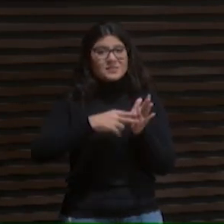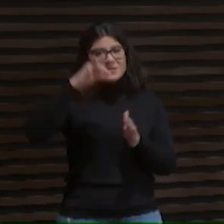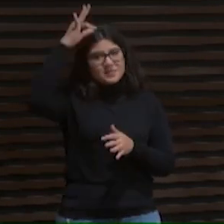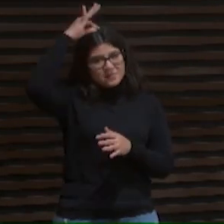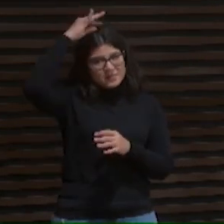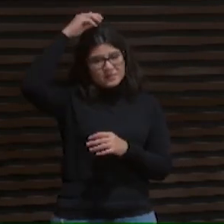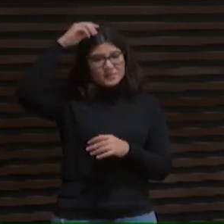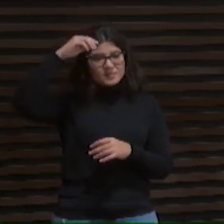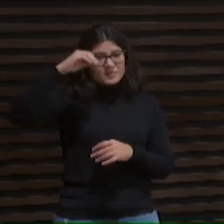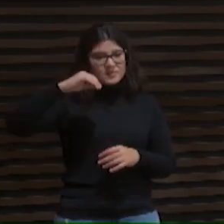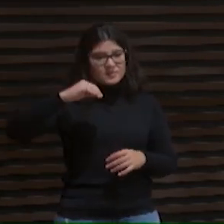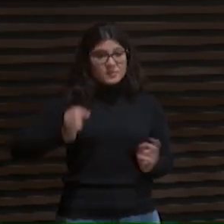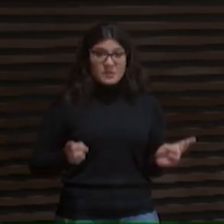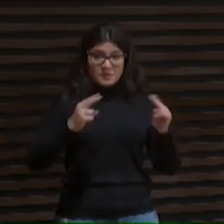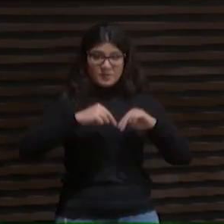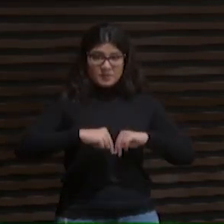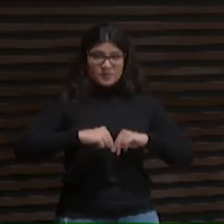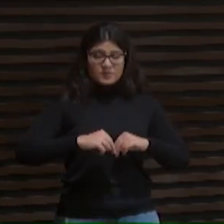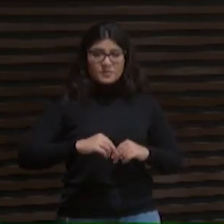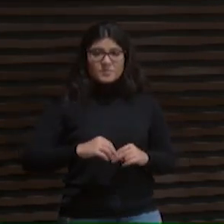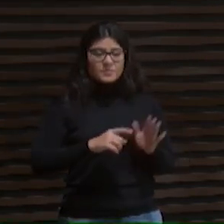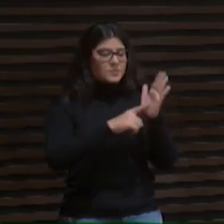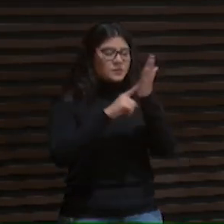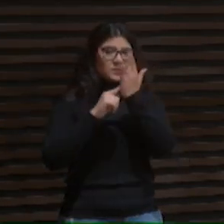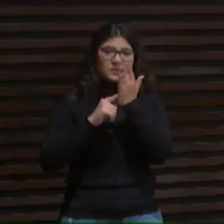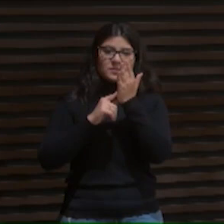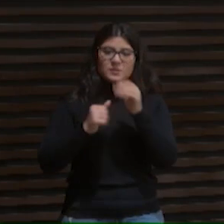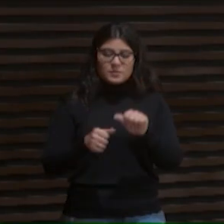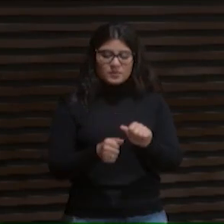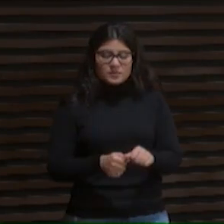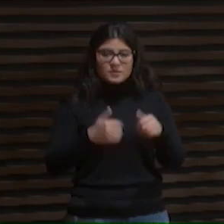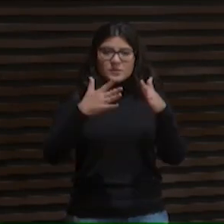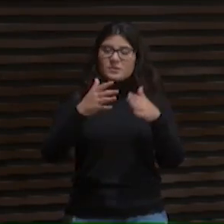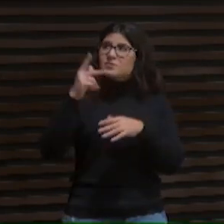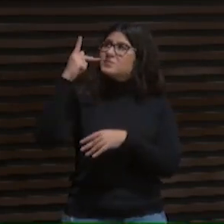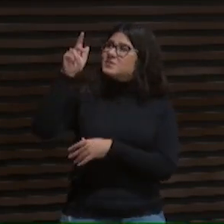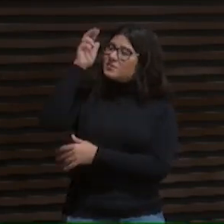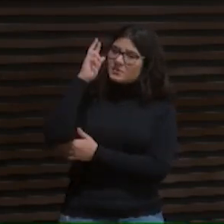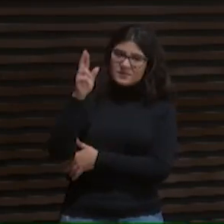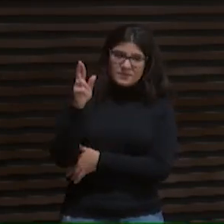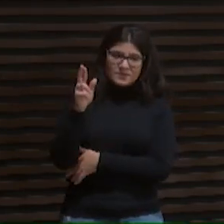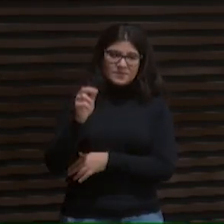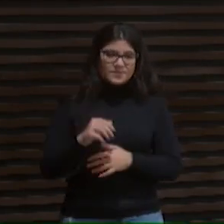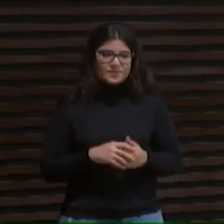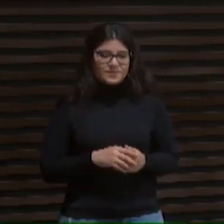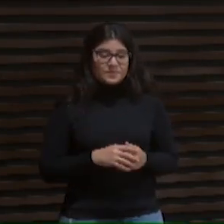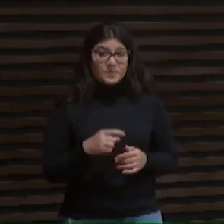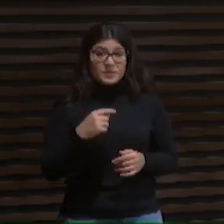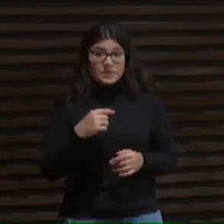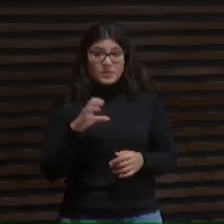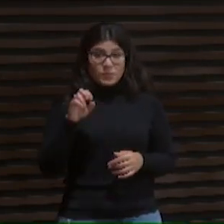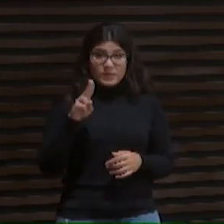o Criador como seu Senhor. De modo que o eu deve ser abaixado